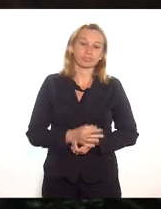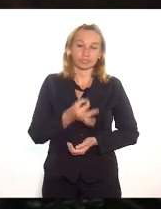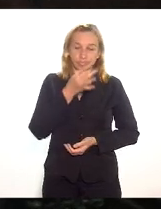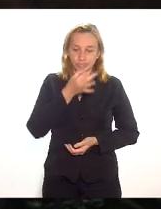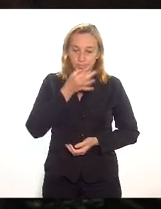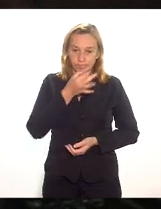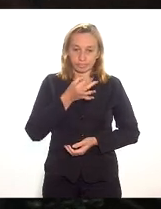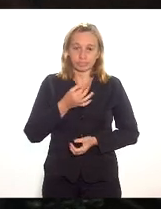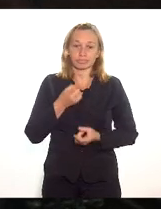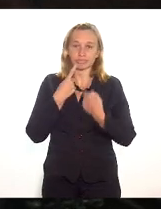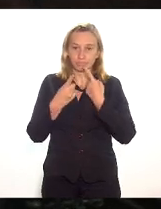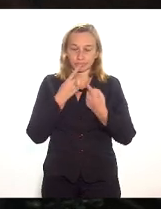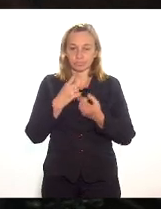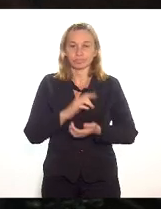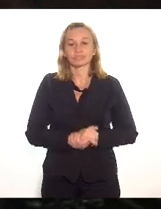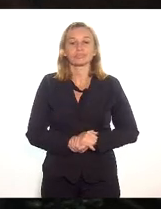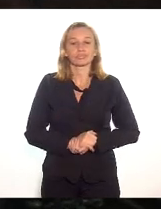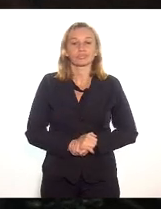esse debate.